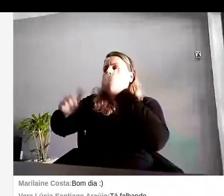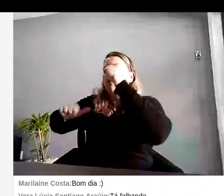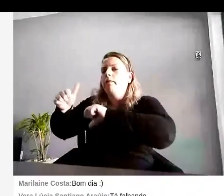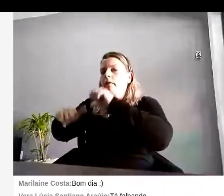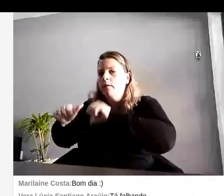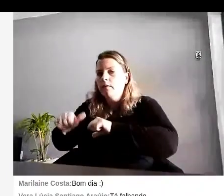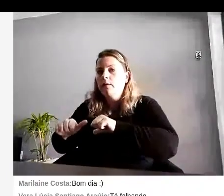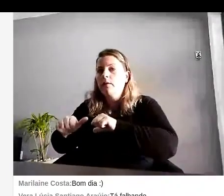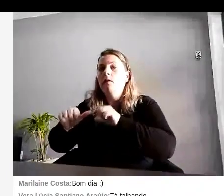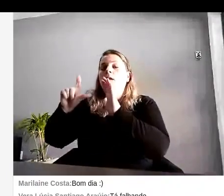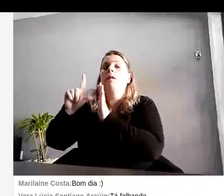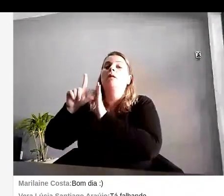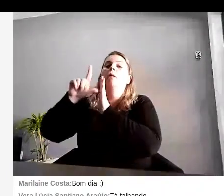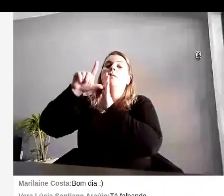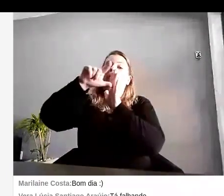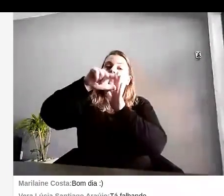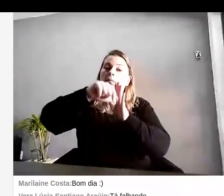posteriormente,